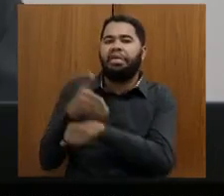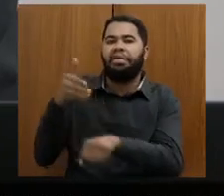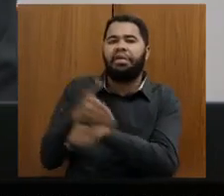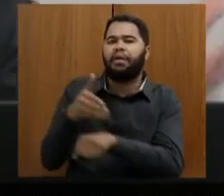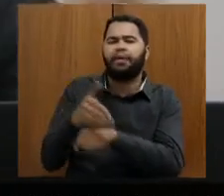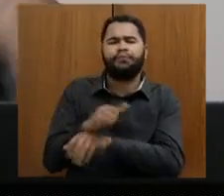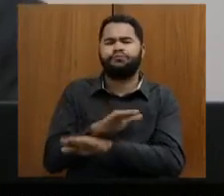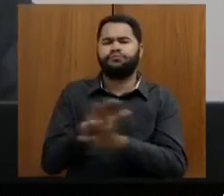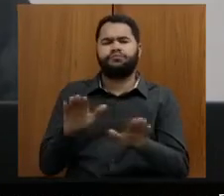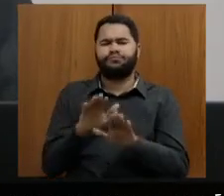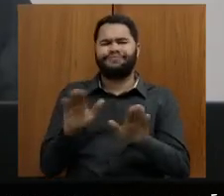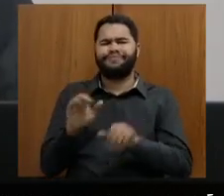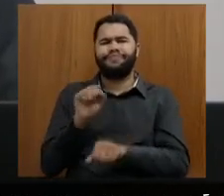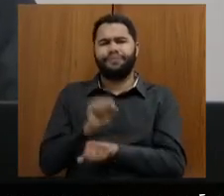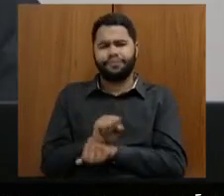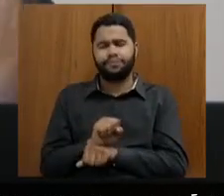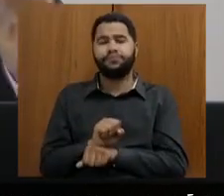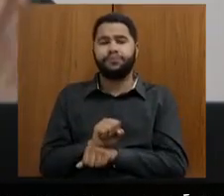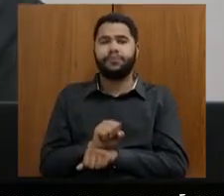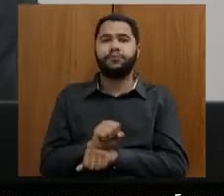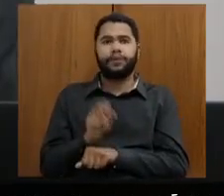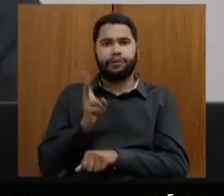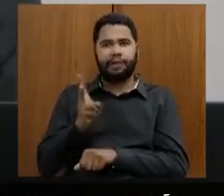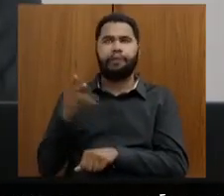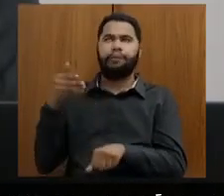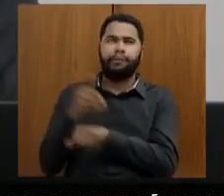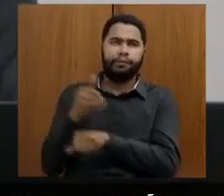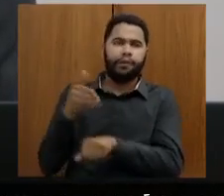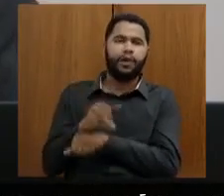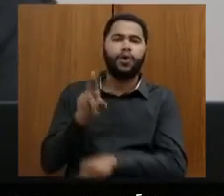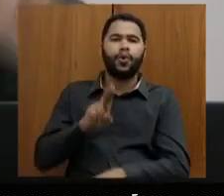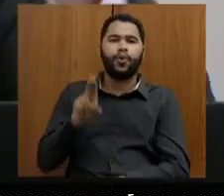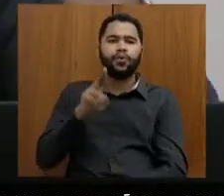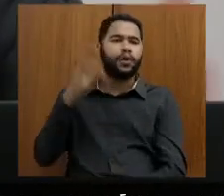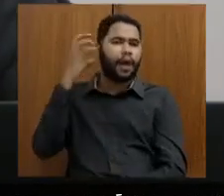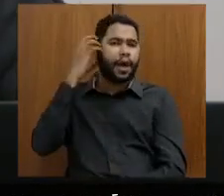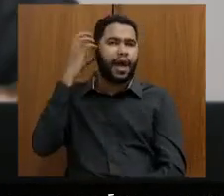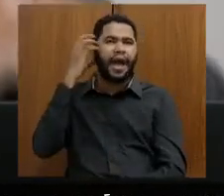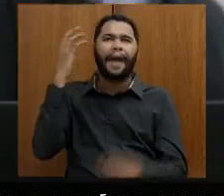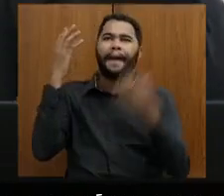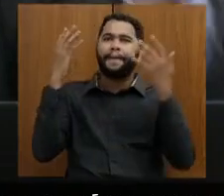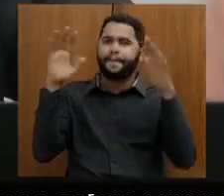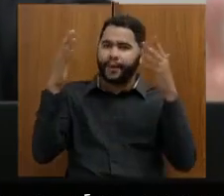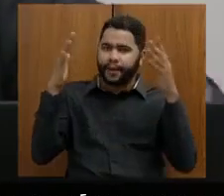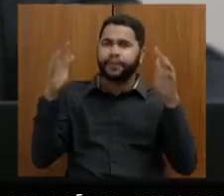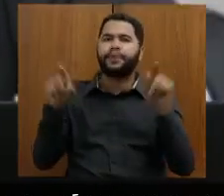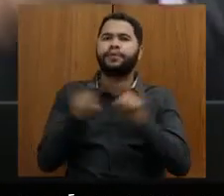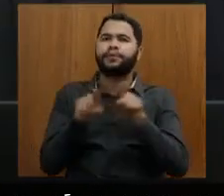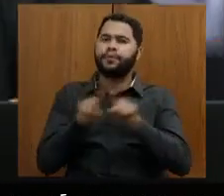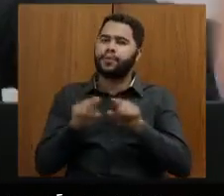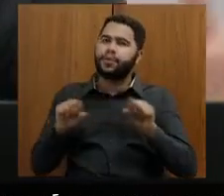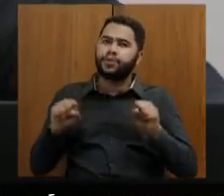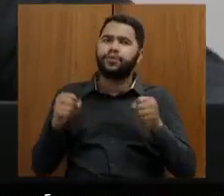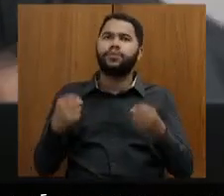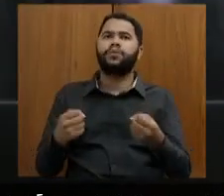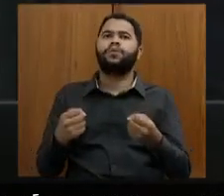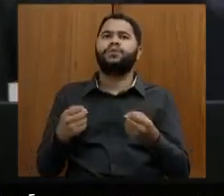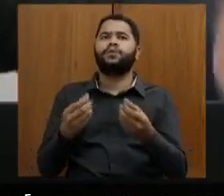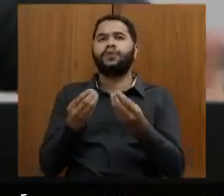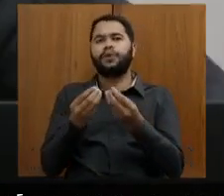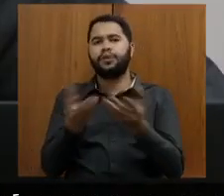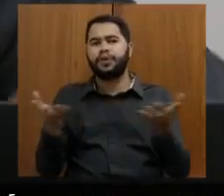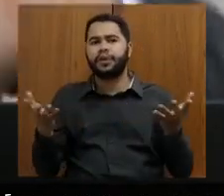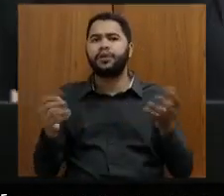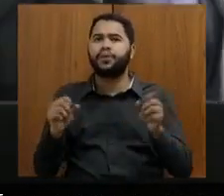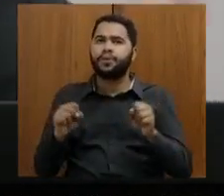da via rede rádio como ele tem feito ele usa muita rediga da Polícia Militar eu quero parabenizar o esforço as